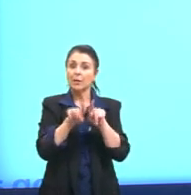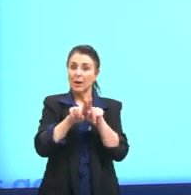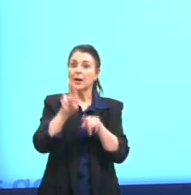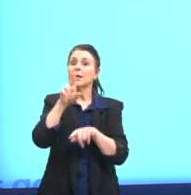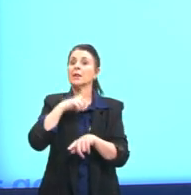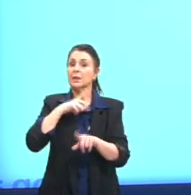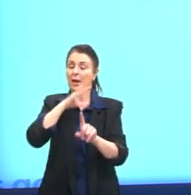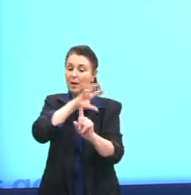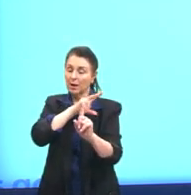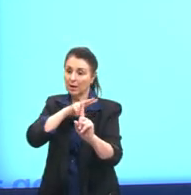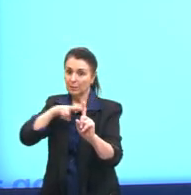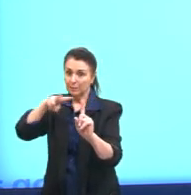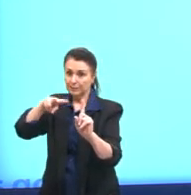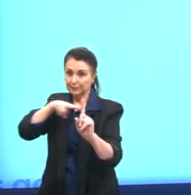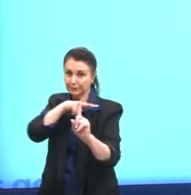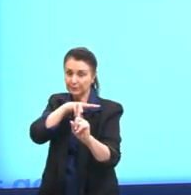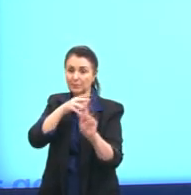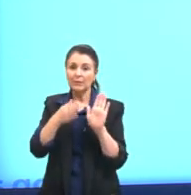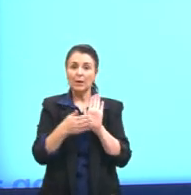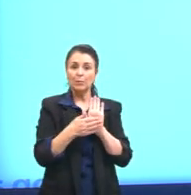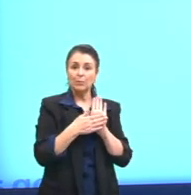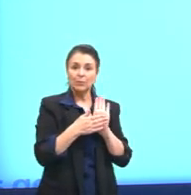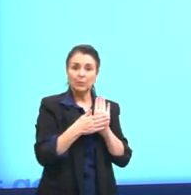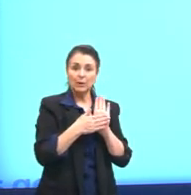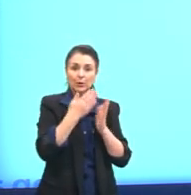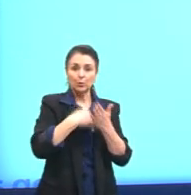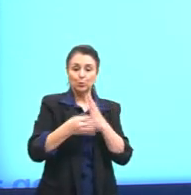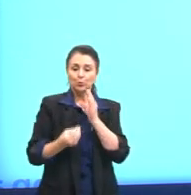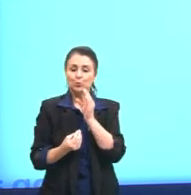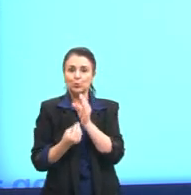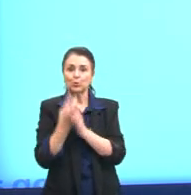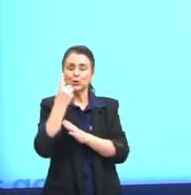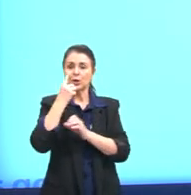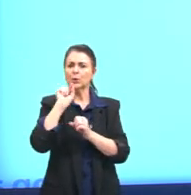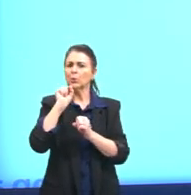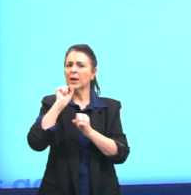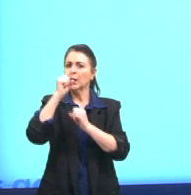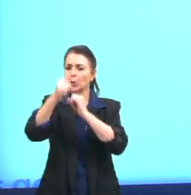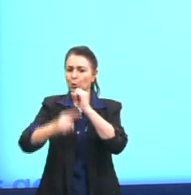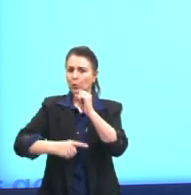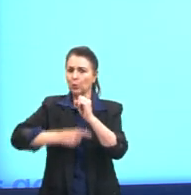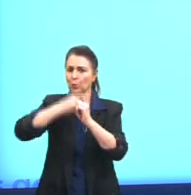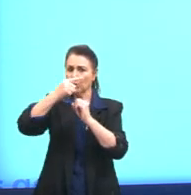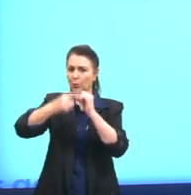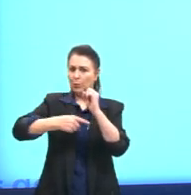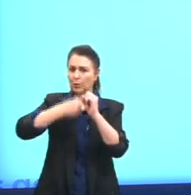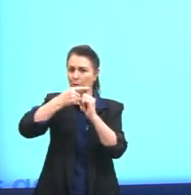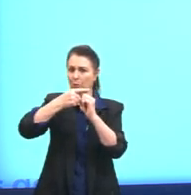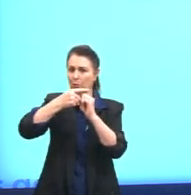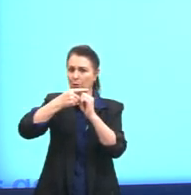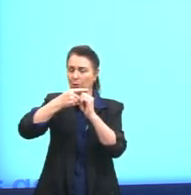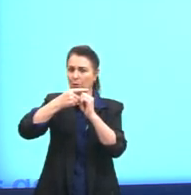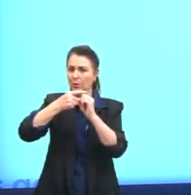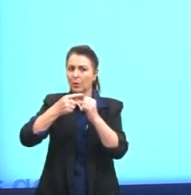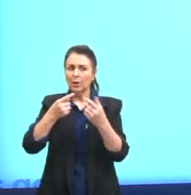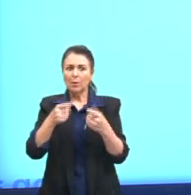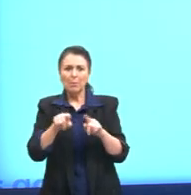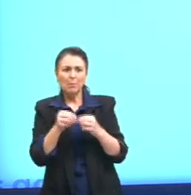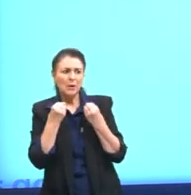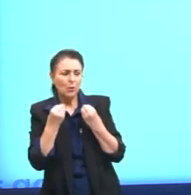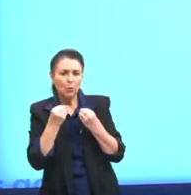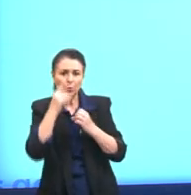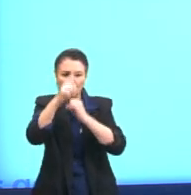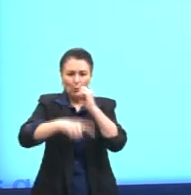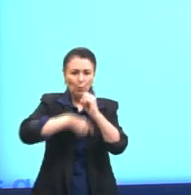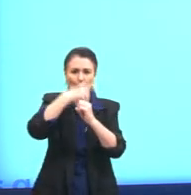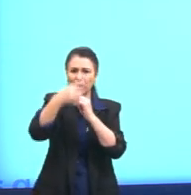o que que ele perguntou em que tudo é sujo do átomo só que o átomo é a O que é invisível e